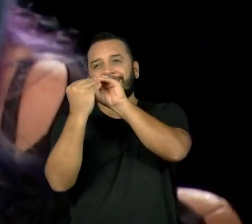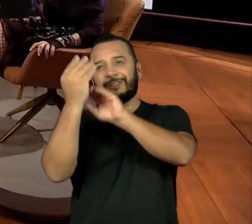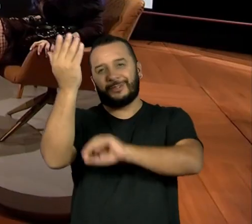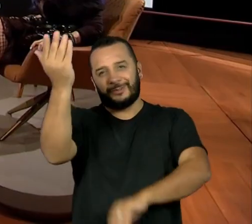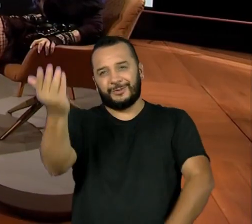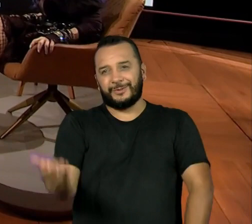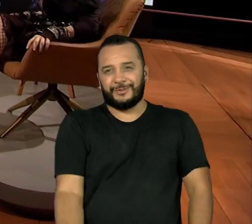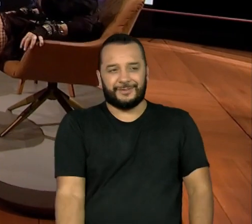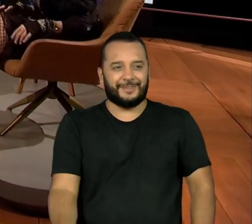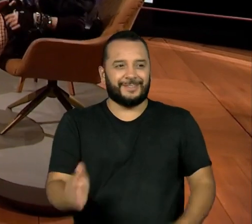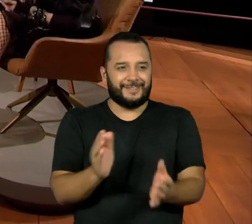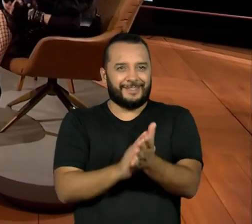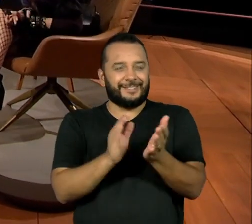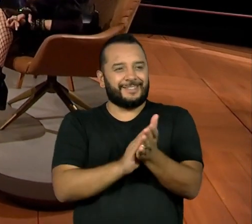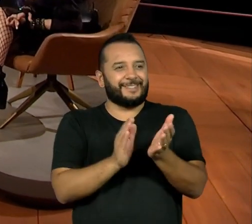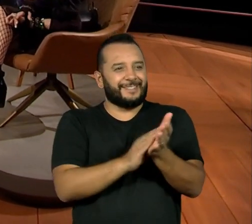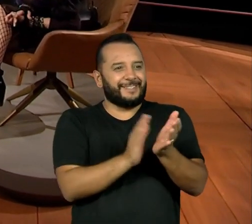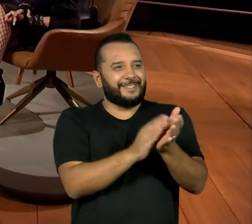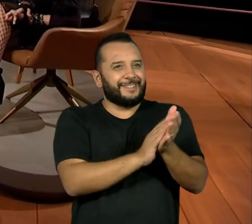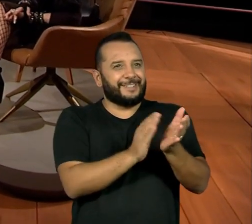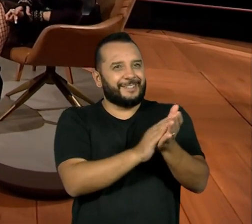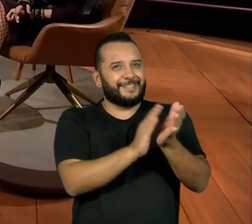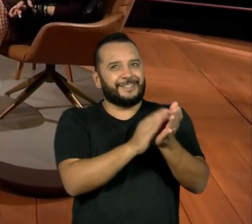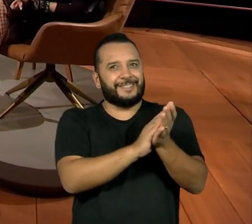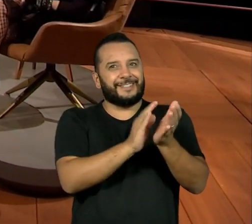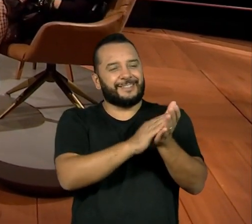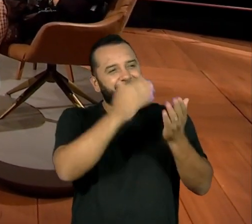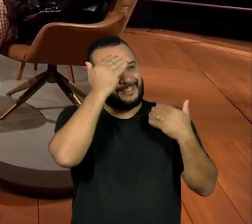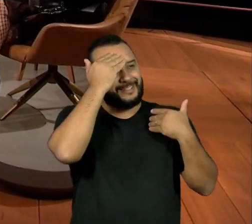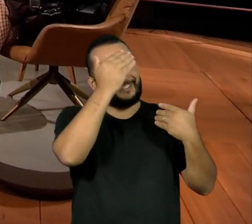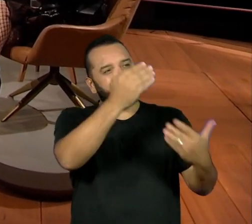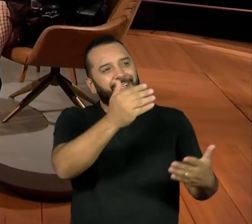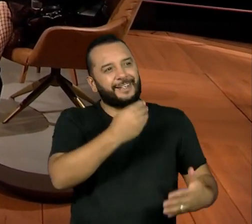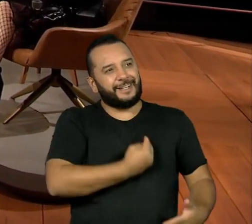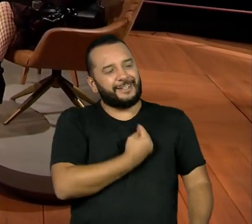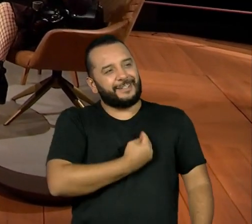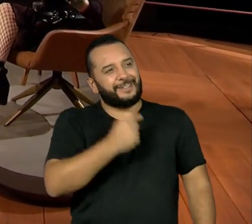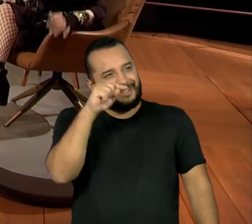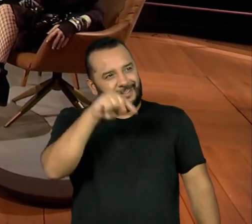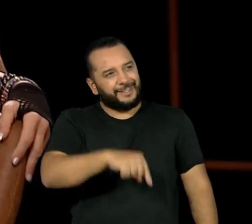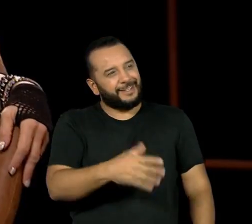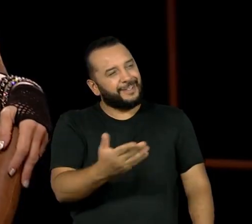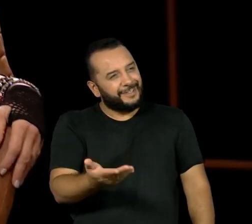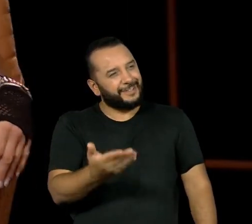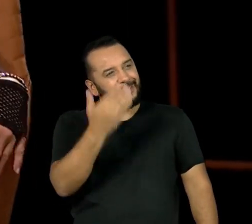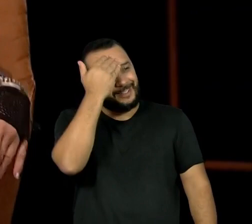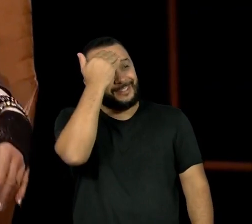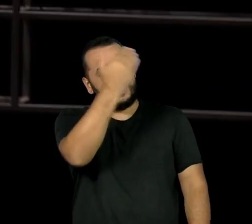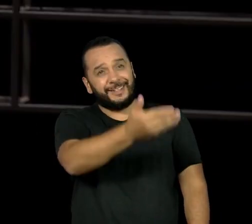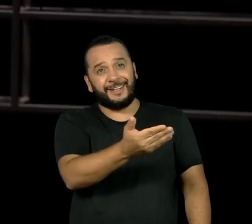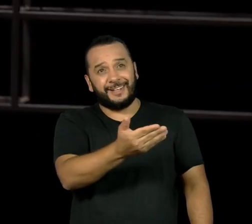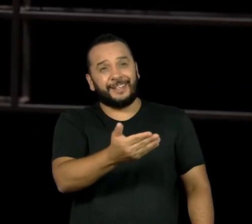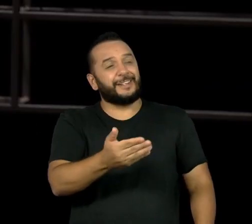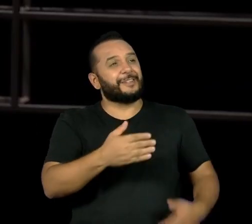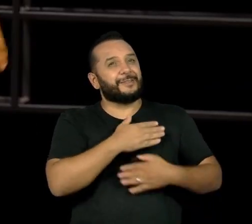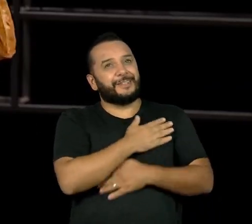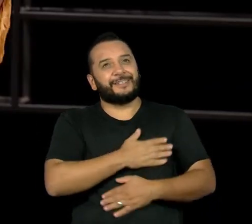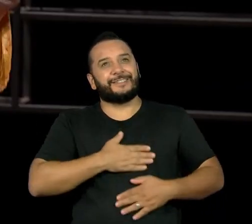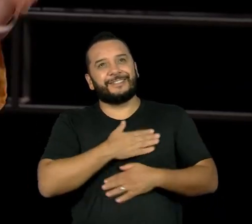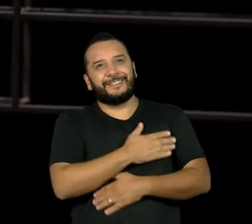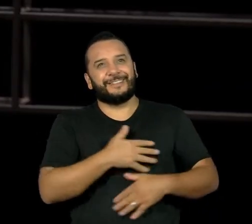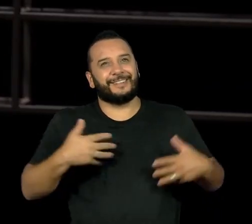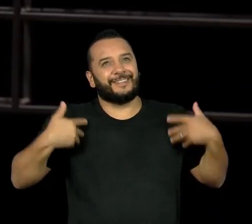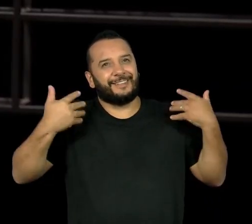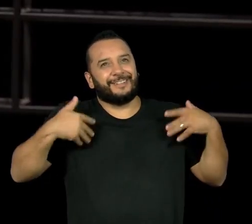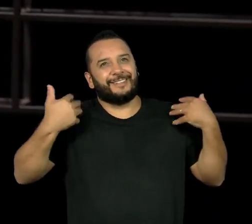Aê. Muito obrigada pela sua presença. Obrigada também. Que delícia, que